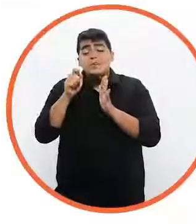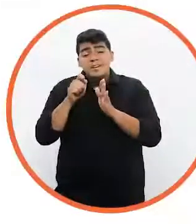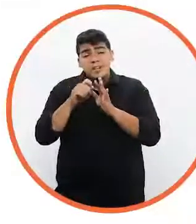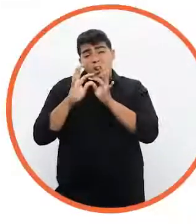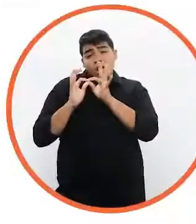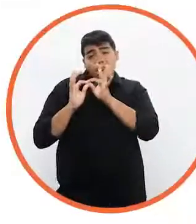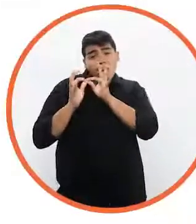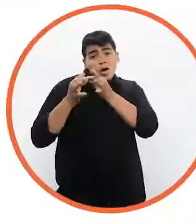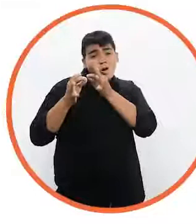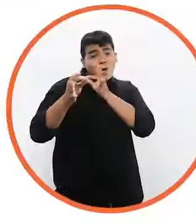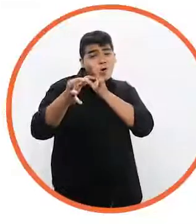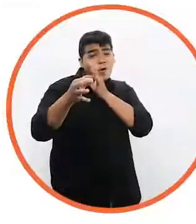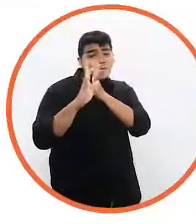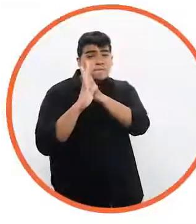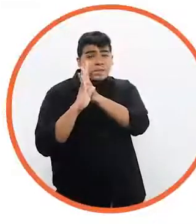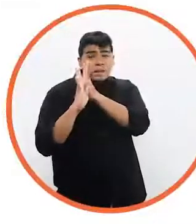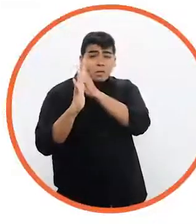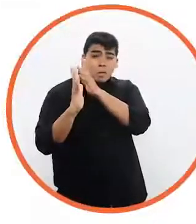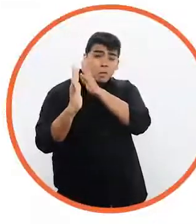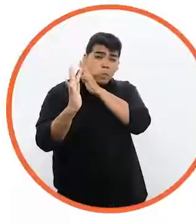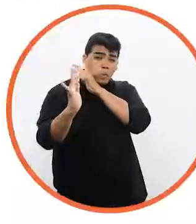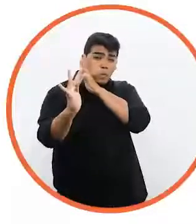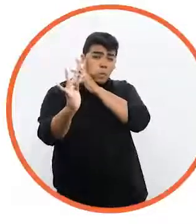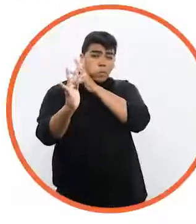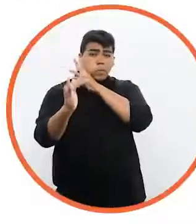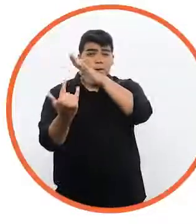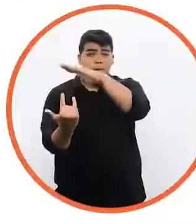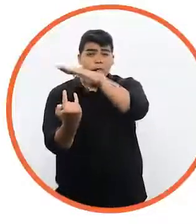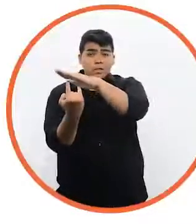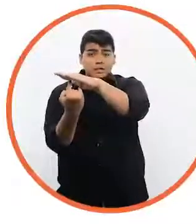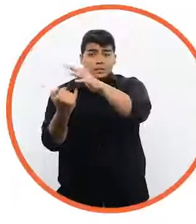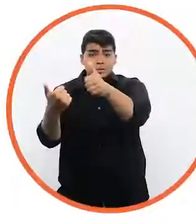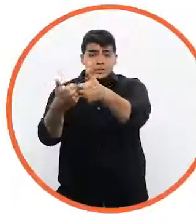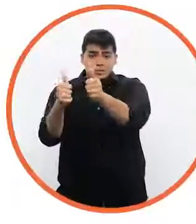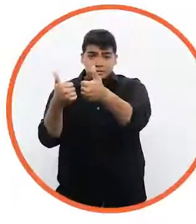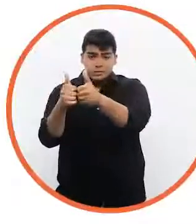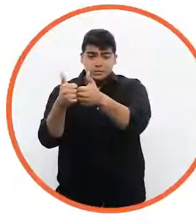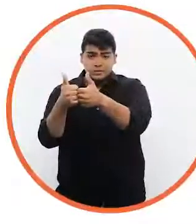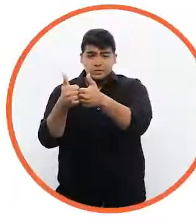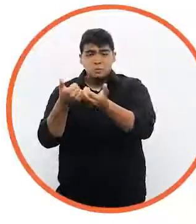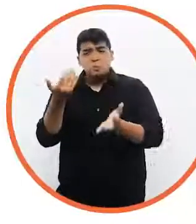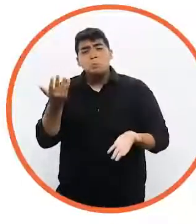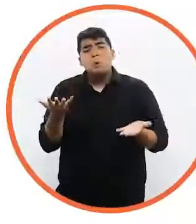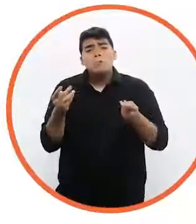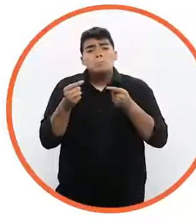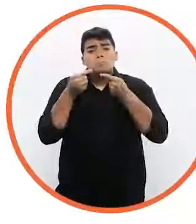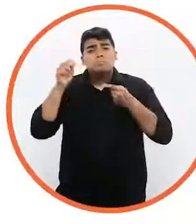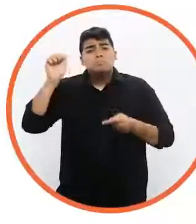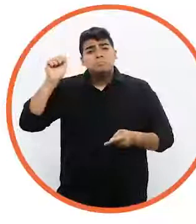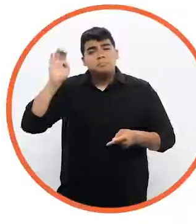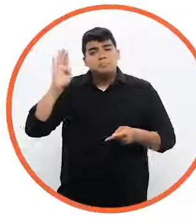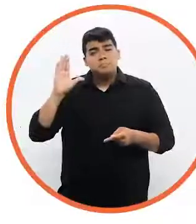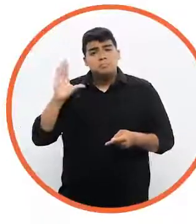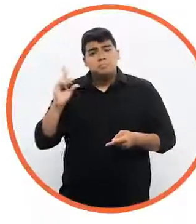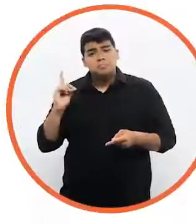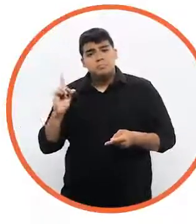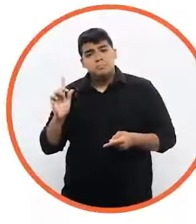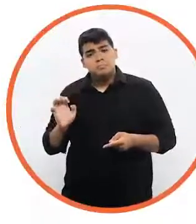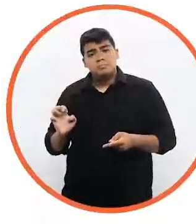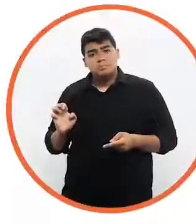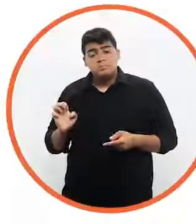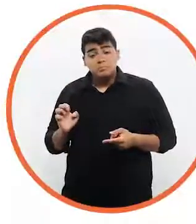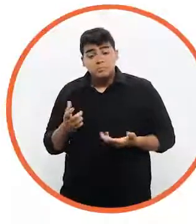uma longa fila na parada de ônibus Miraflores. Então, das nossas alternativas, eu tenho